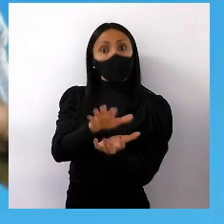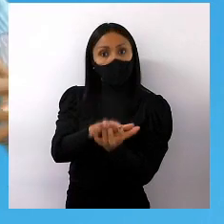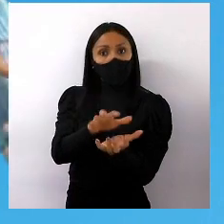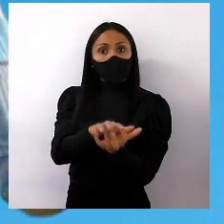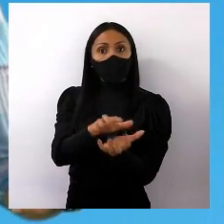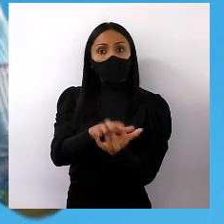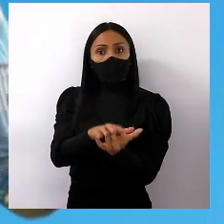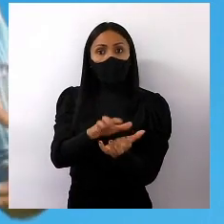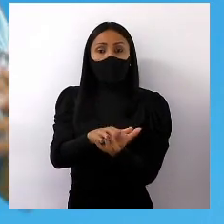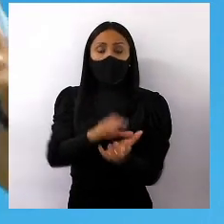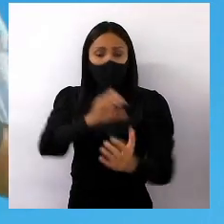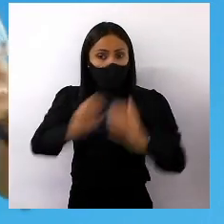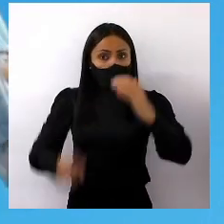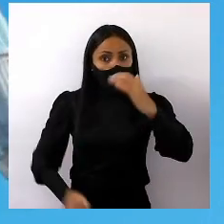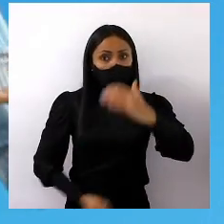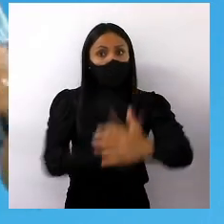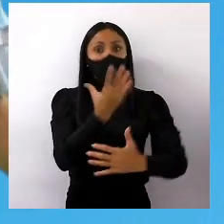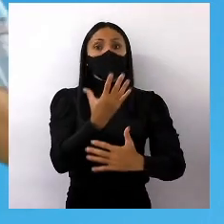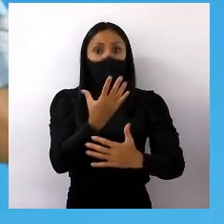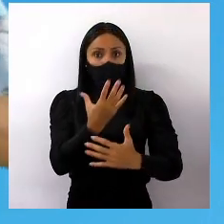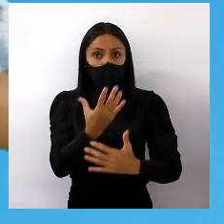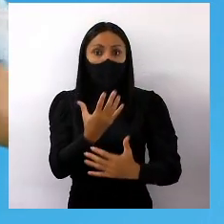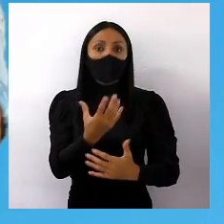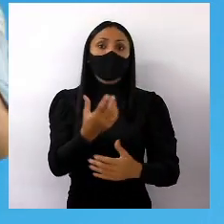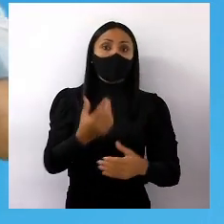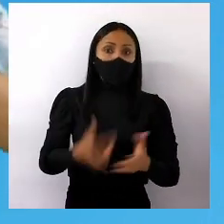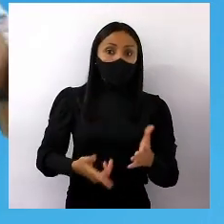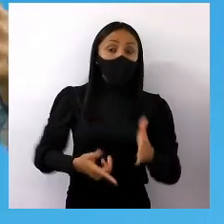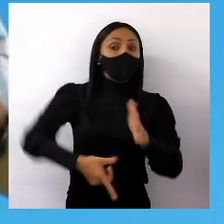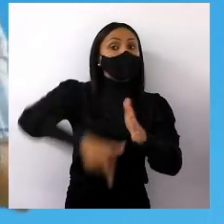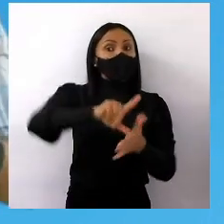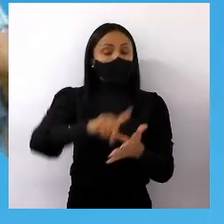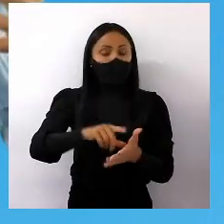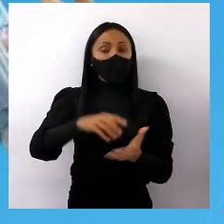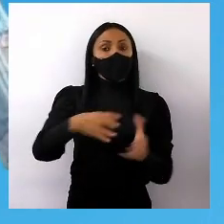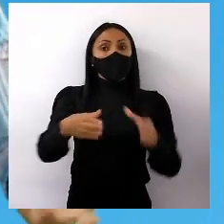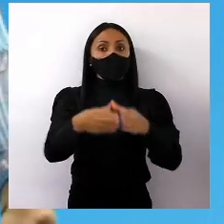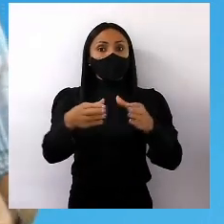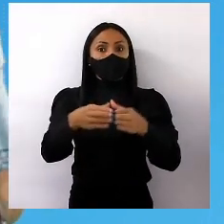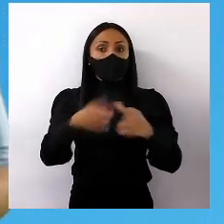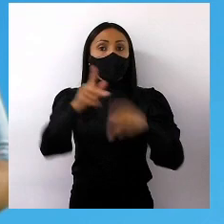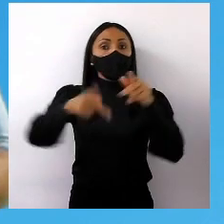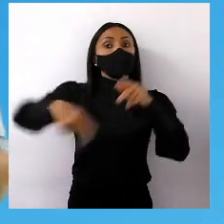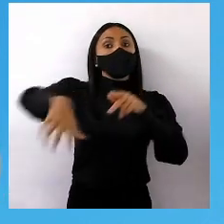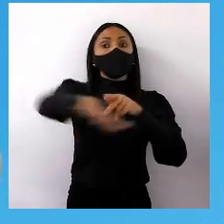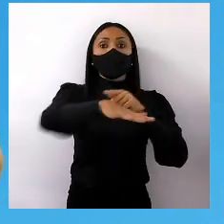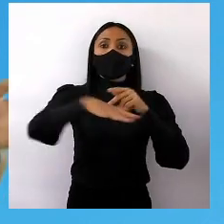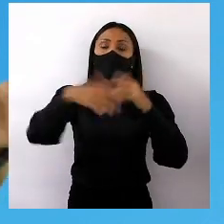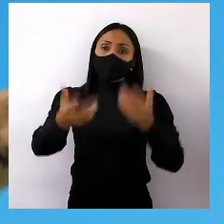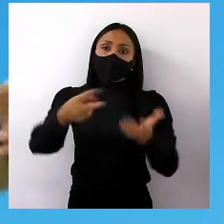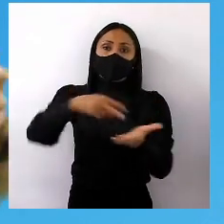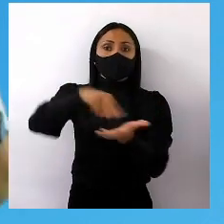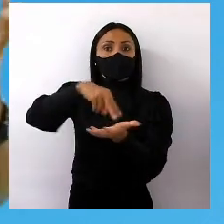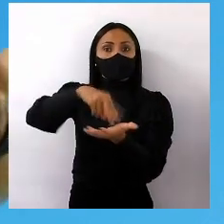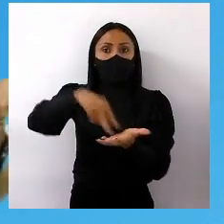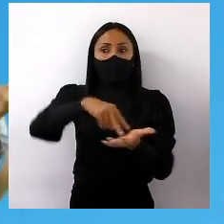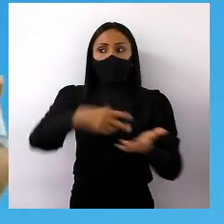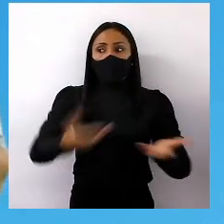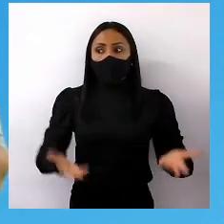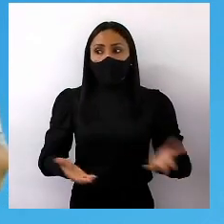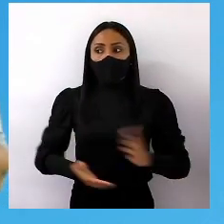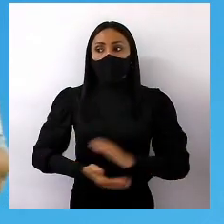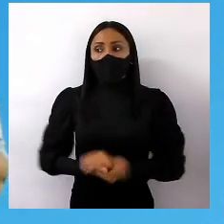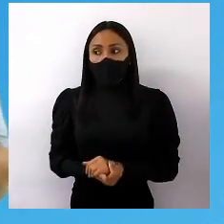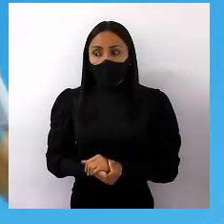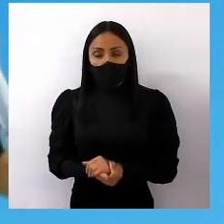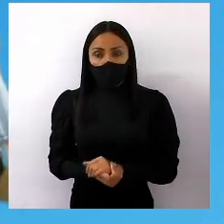são frutos, né, do Balé Popular. Criaram novos grupos, né, dissidências, né? Então hoje a gente tem aqui, graças, né, ao